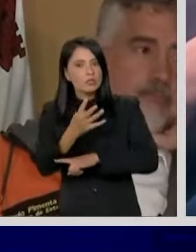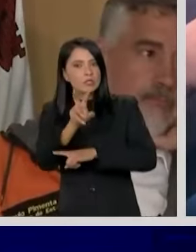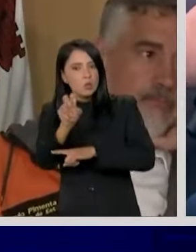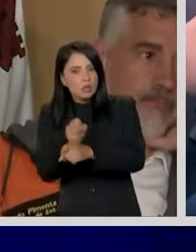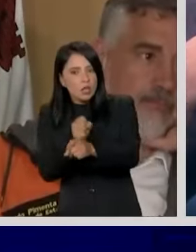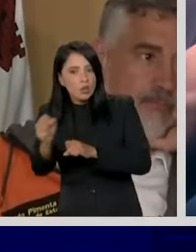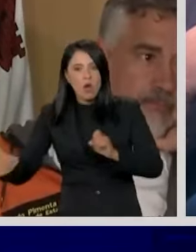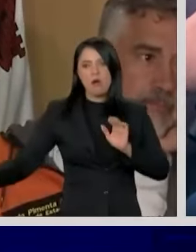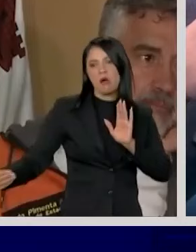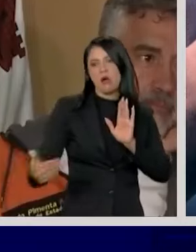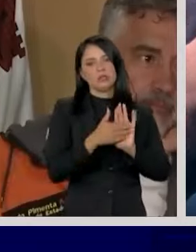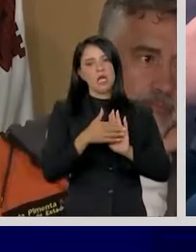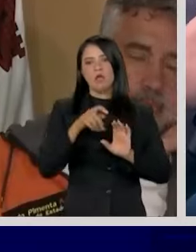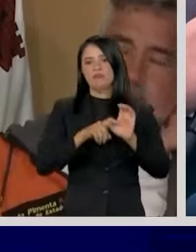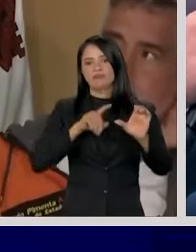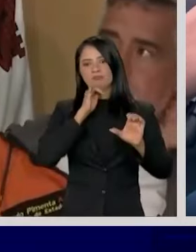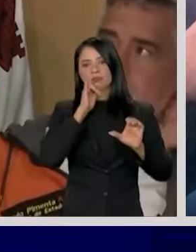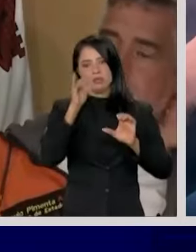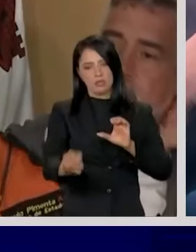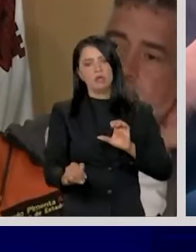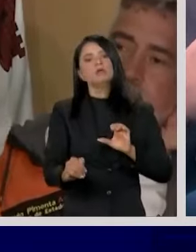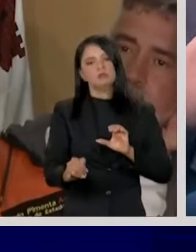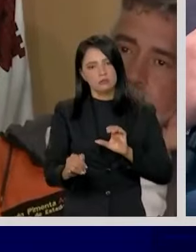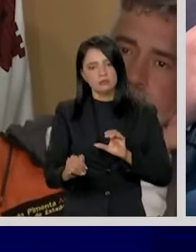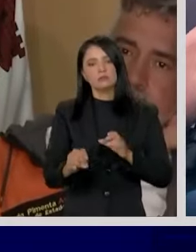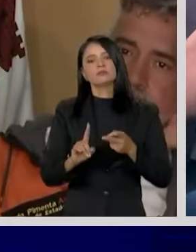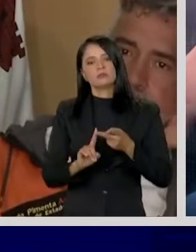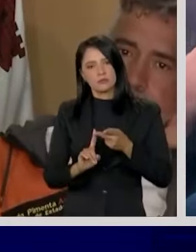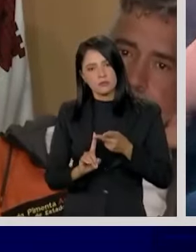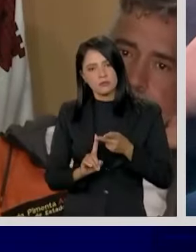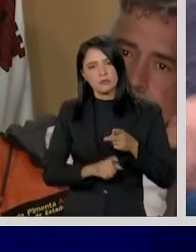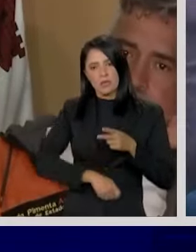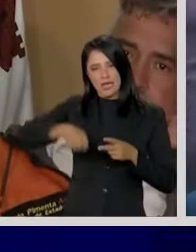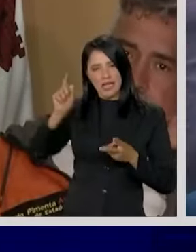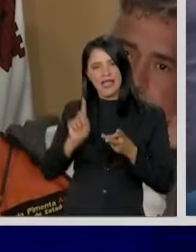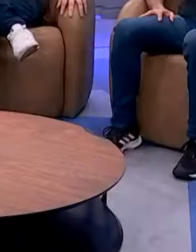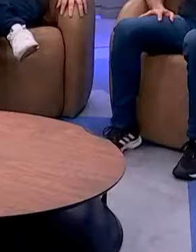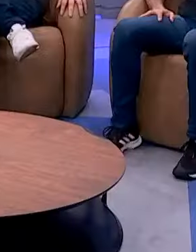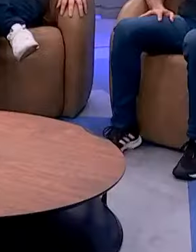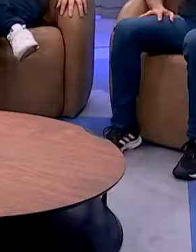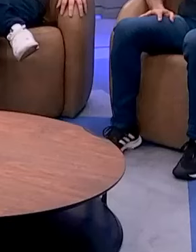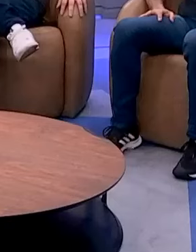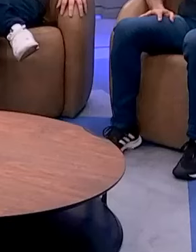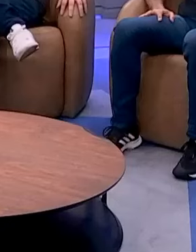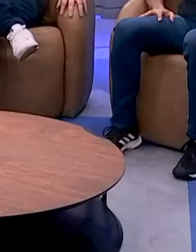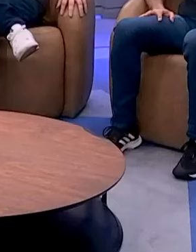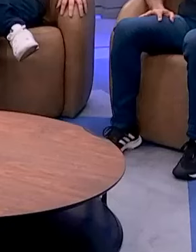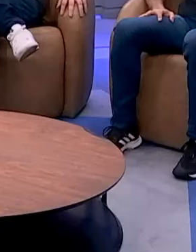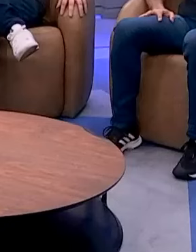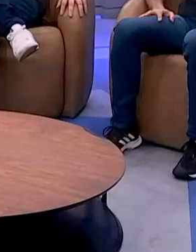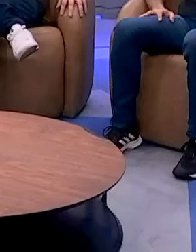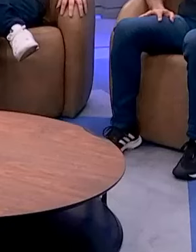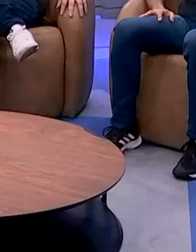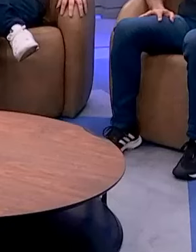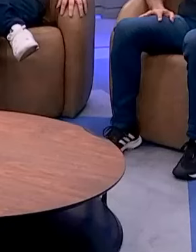problemas. Então, não tem sentido histórico a comparação dele de forma alguma. Seguindo adiante aqui... Chupa que a cana é doce, meu filho.